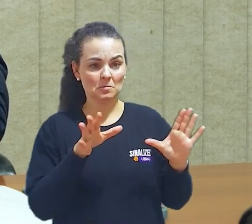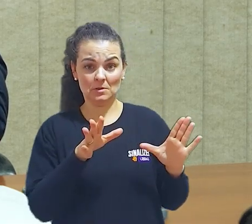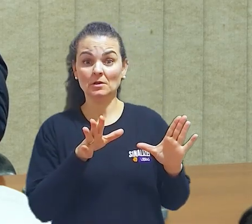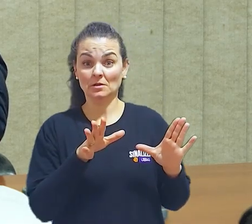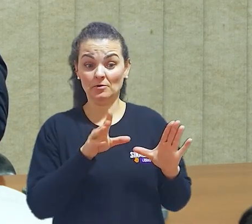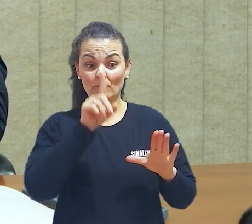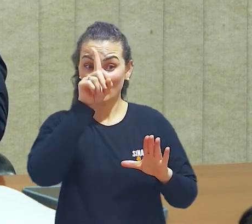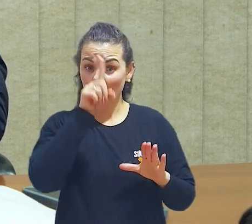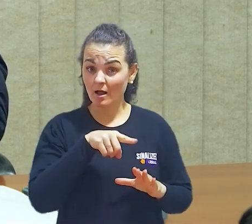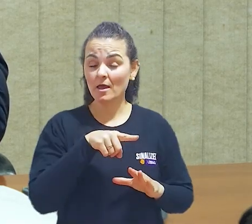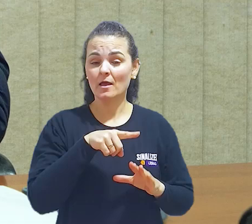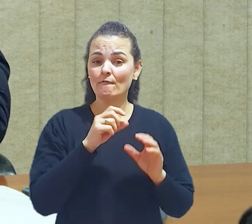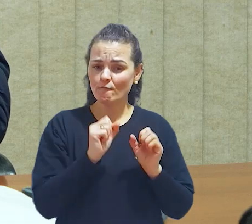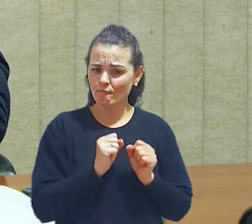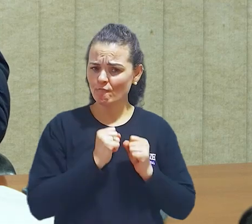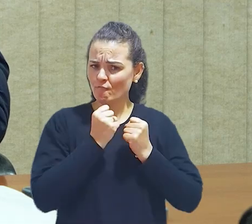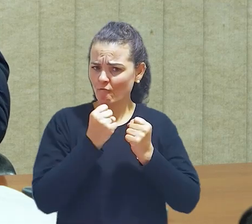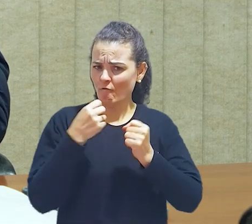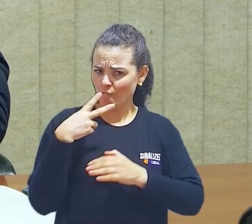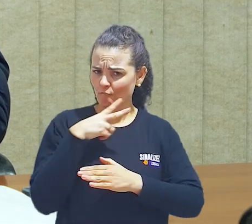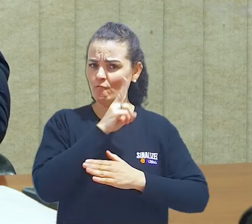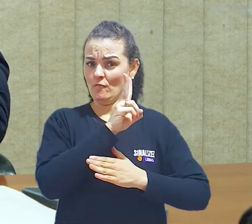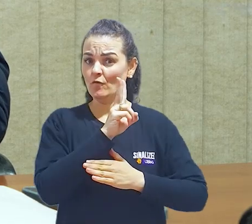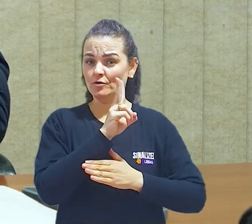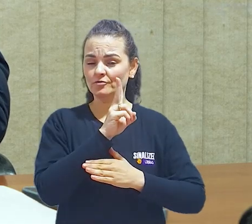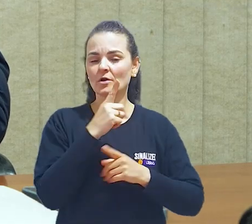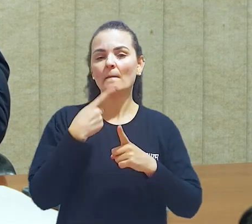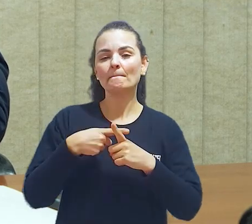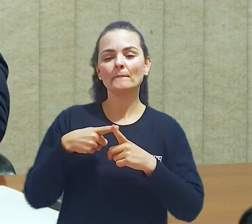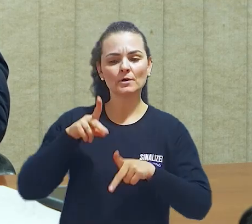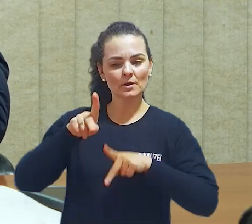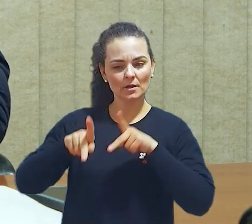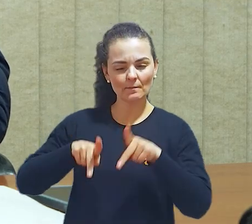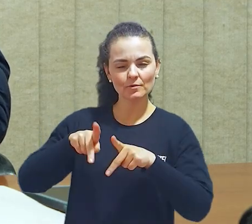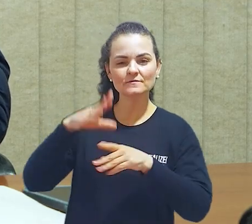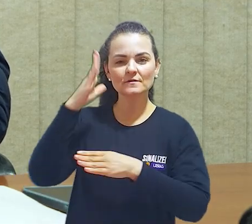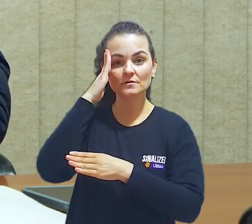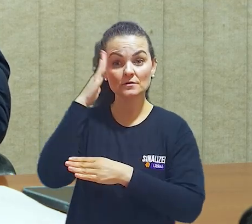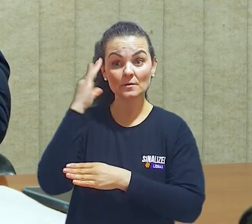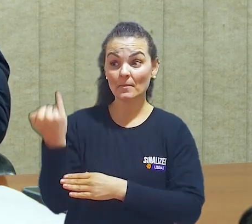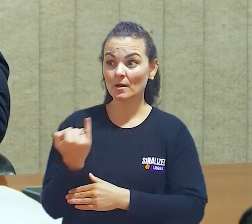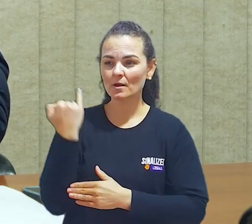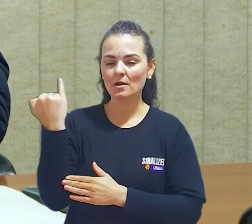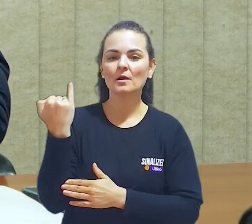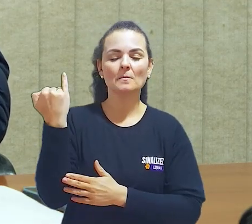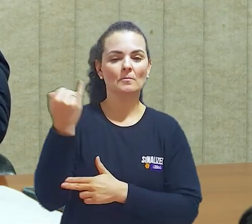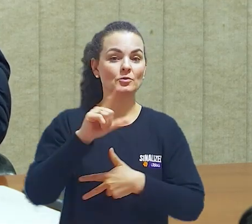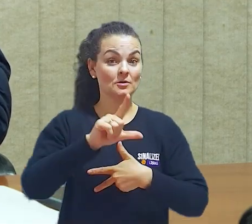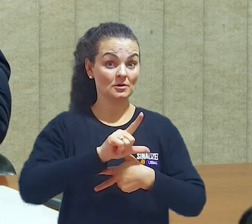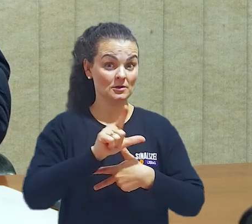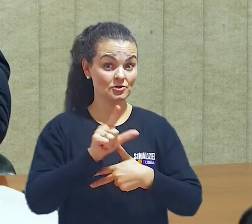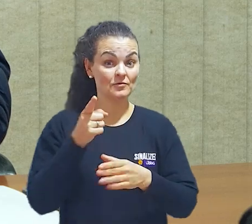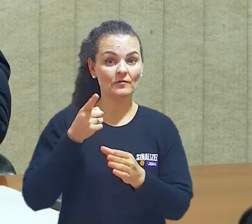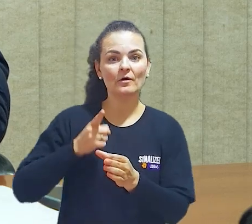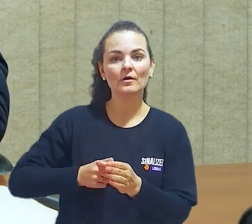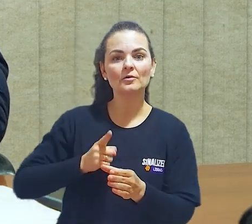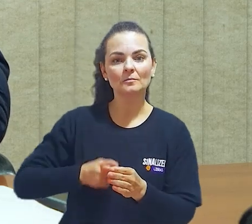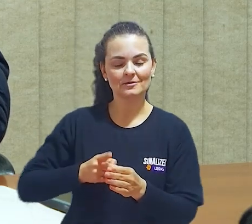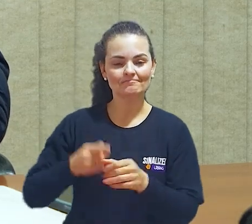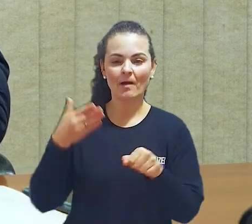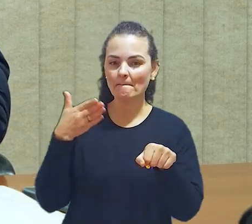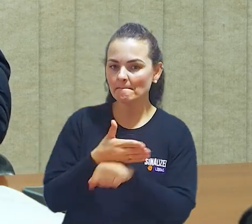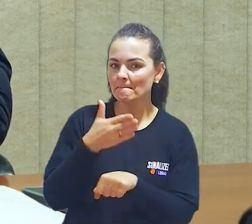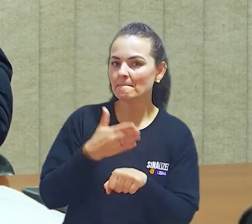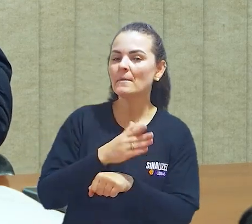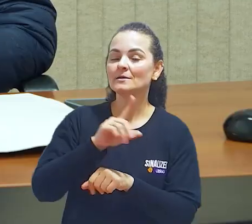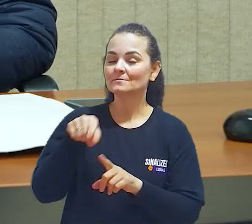um legislativo forte. E se a população soubesse da importância do legislativo numa cidade, participaria